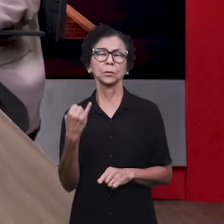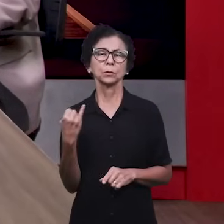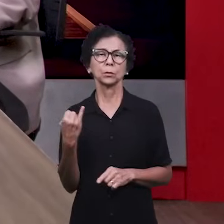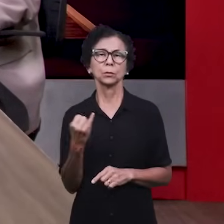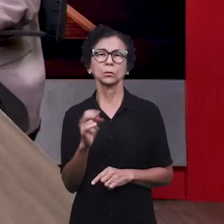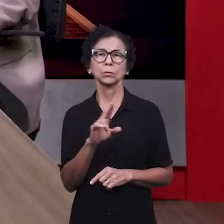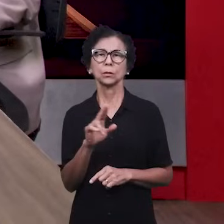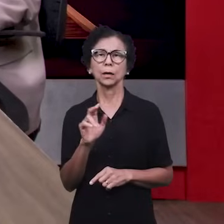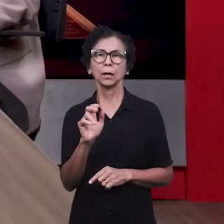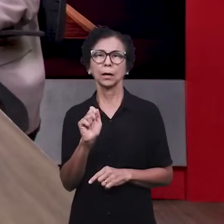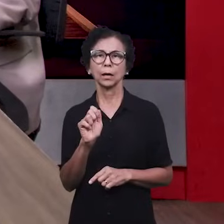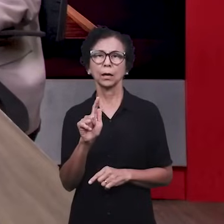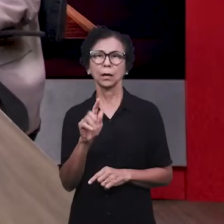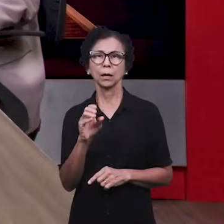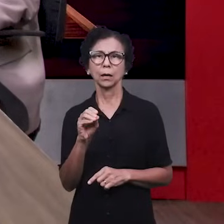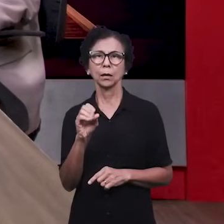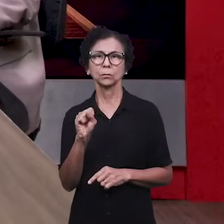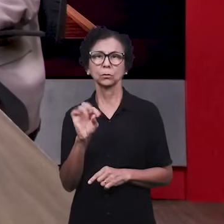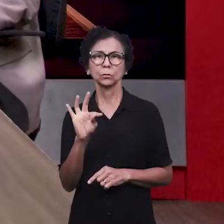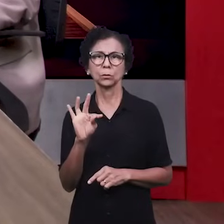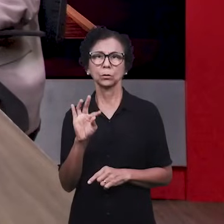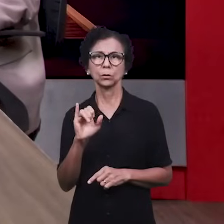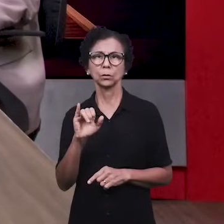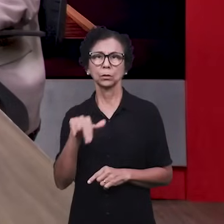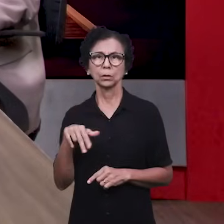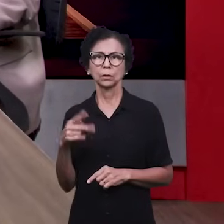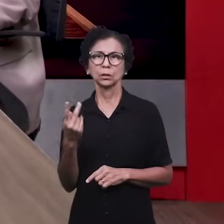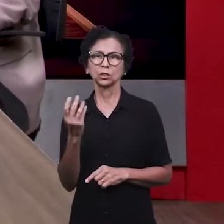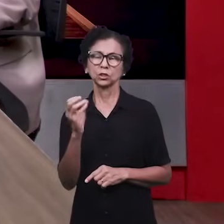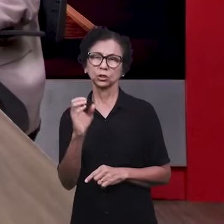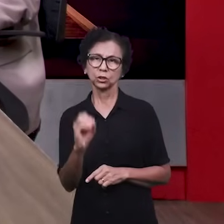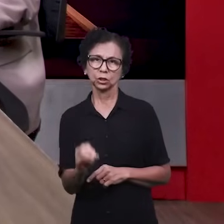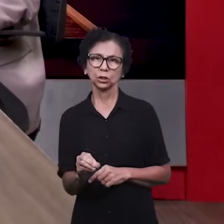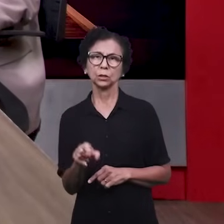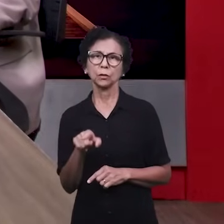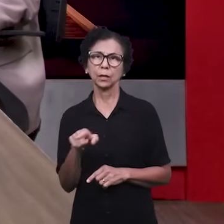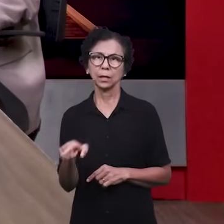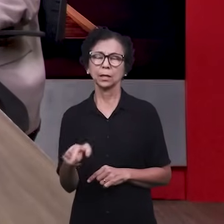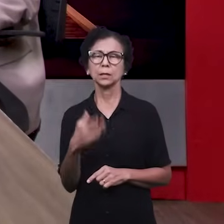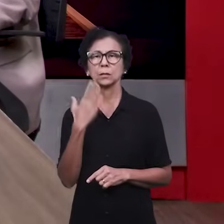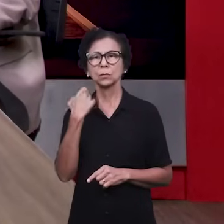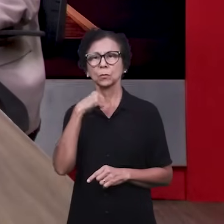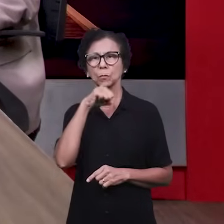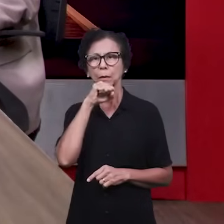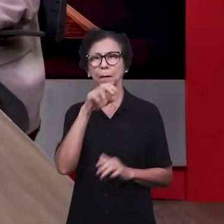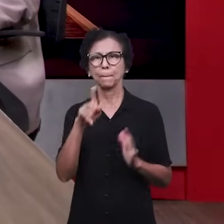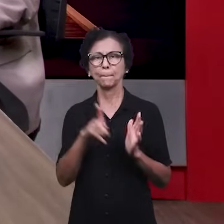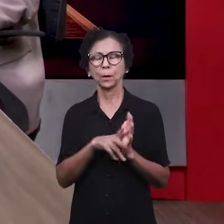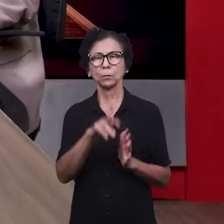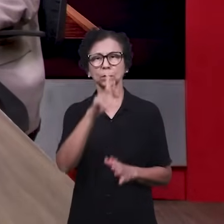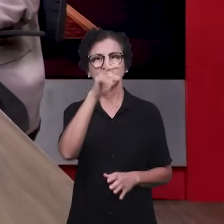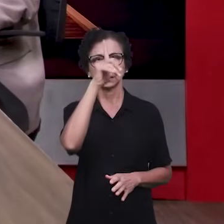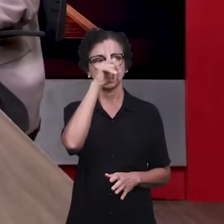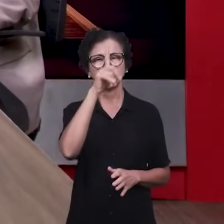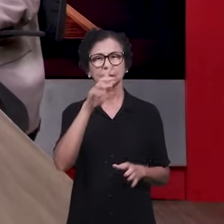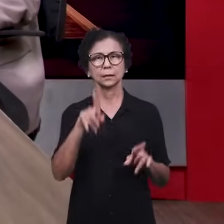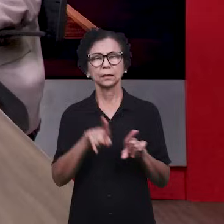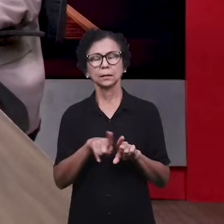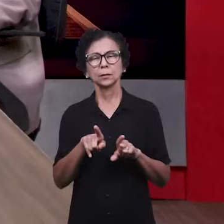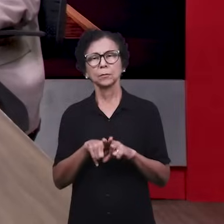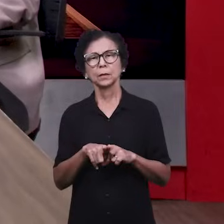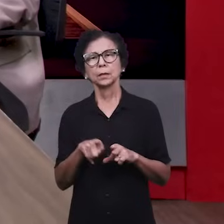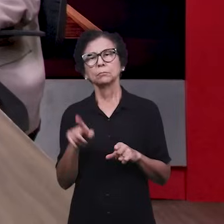de Hipona, né? Agostinho, chamado, esses tinham os pais gregos e os pais latinos, né? Então,